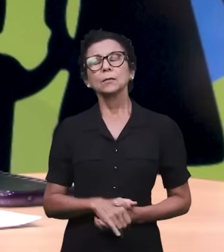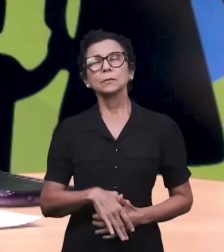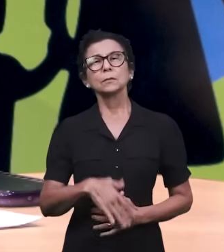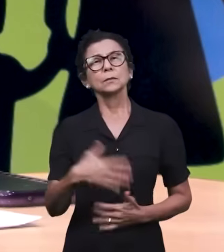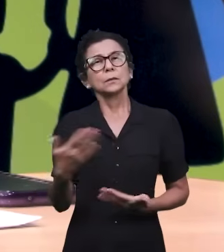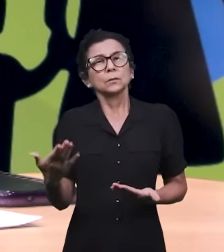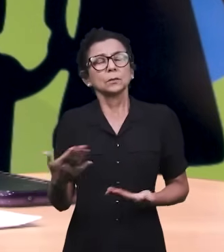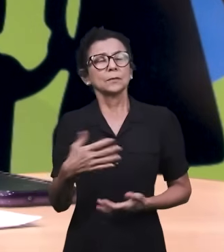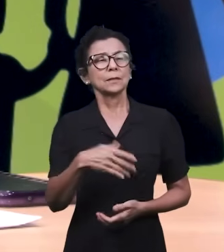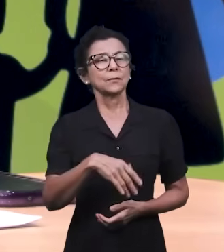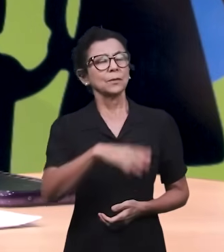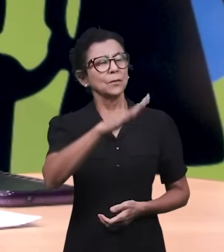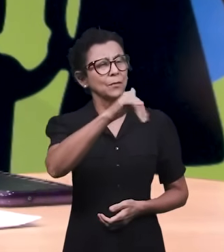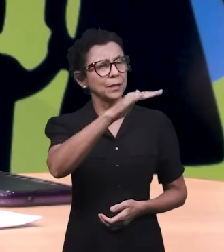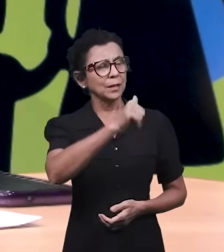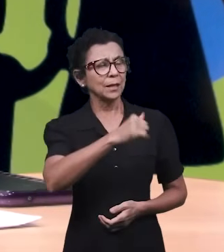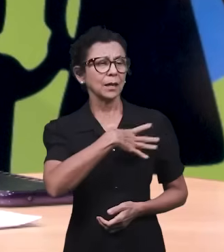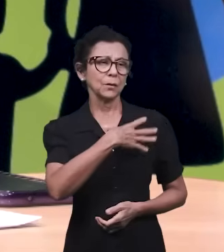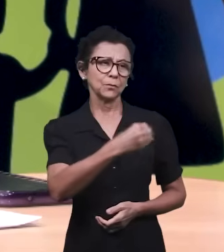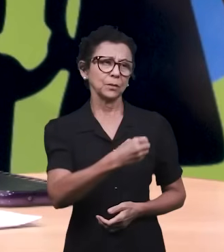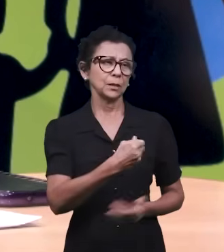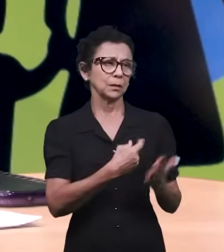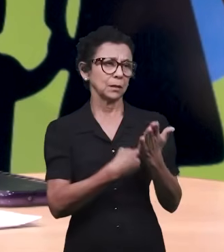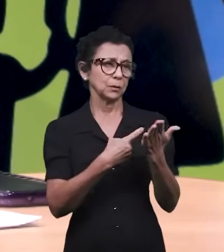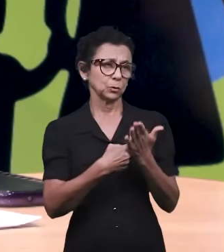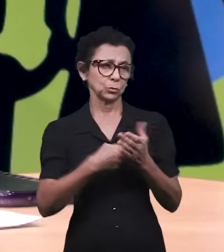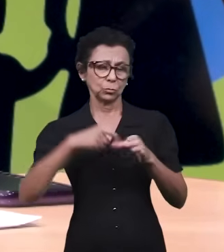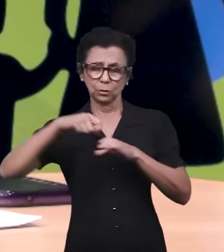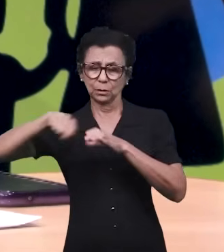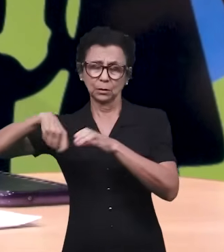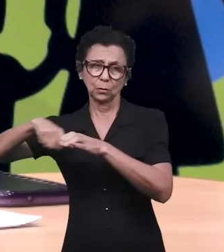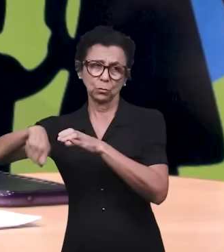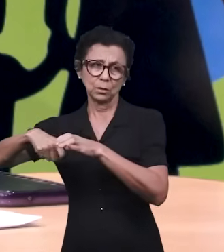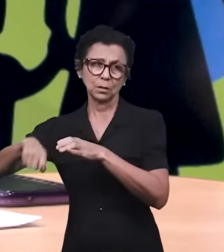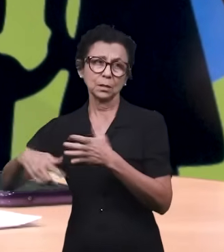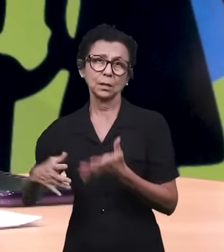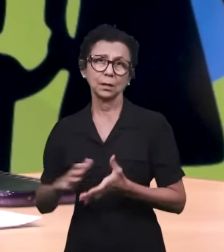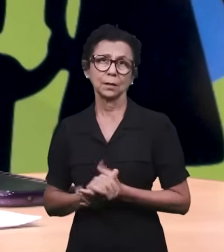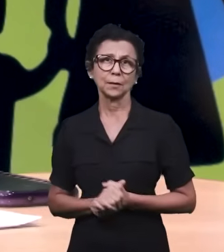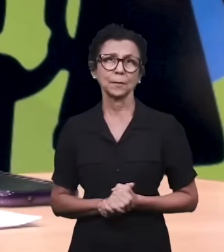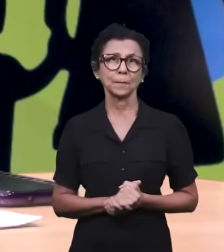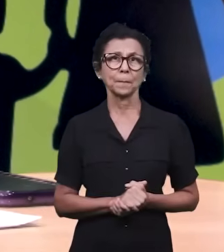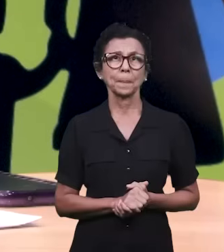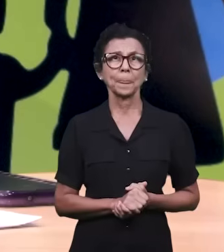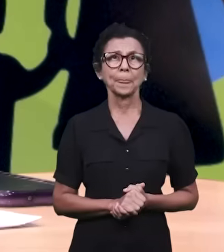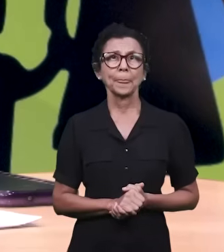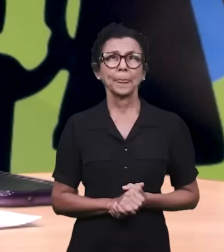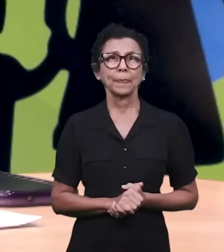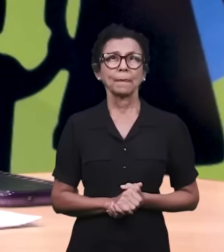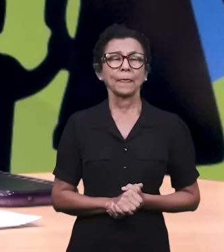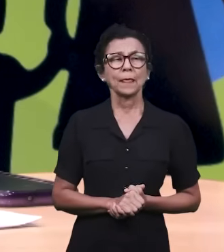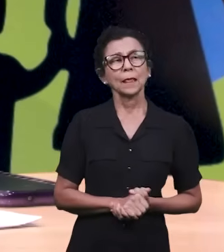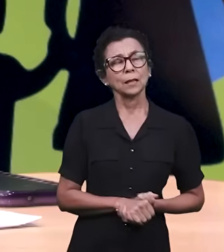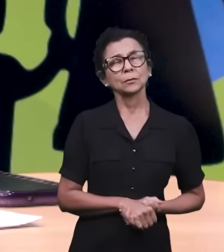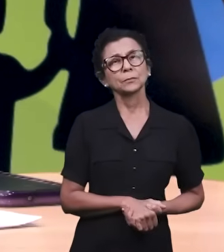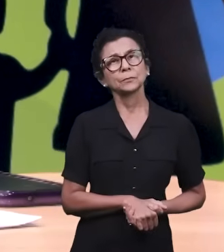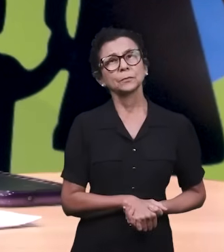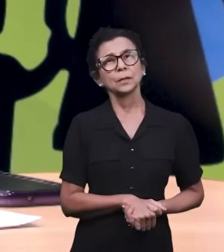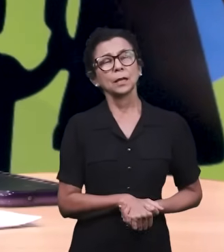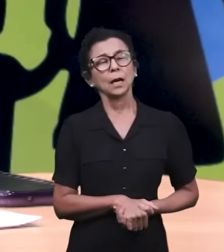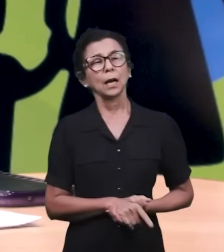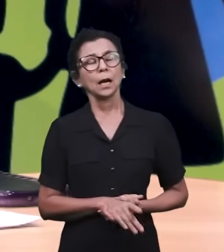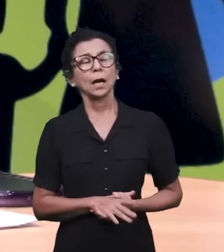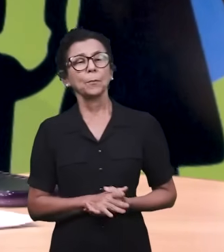é, para ajudar ali na cozinha ou para até jantar, né? Vamos botar aí a volta de casa, a